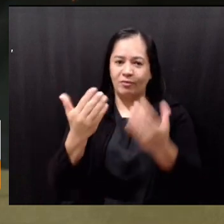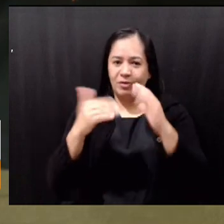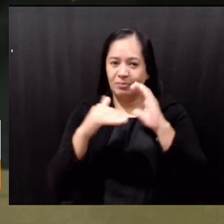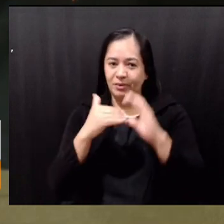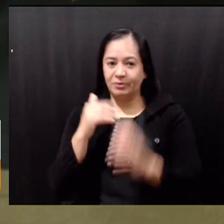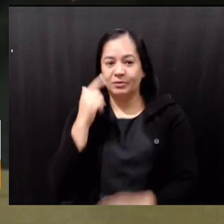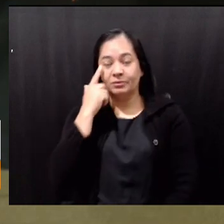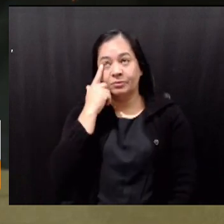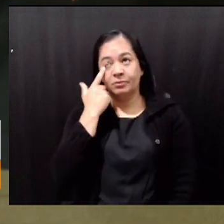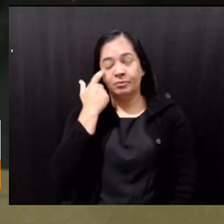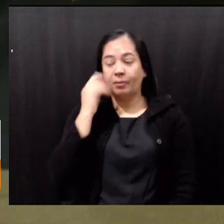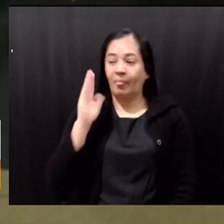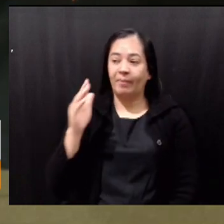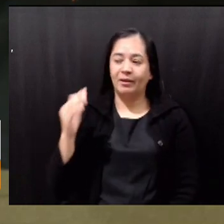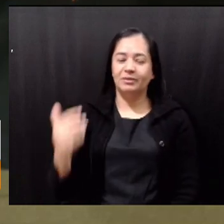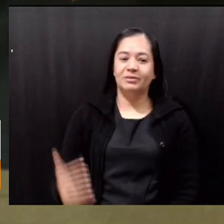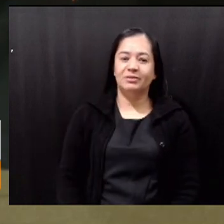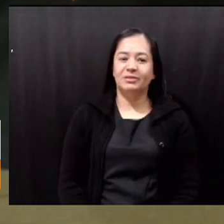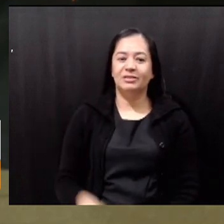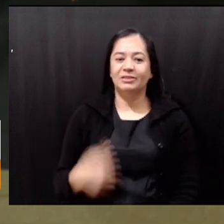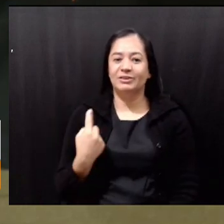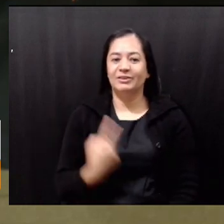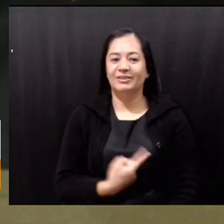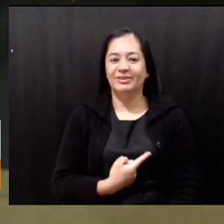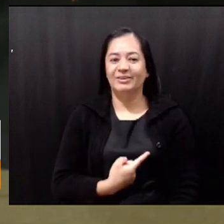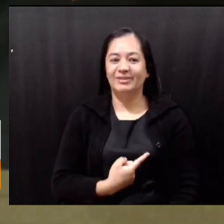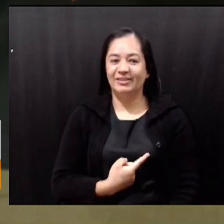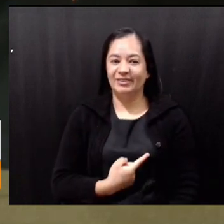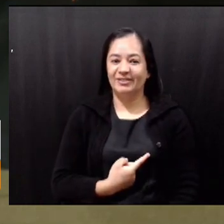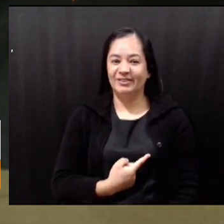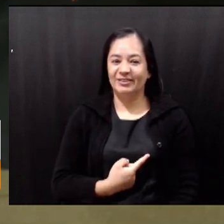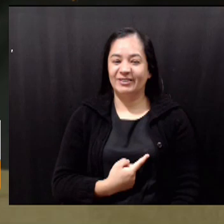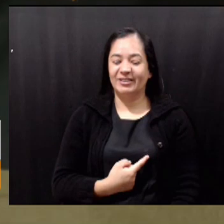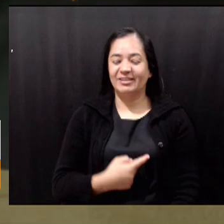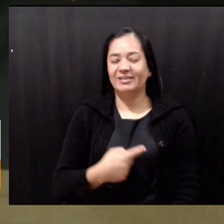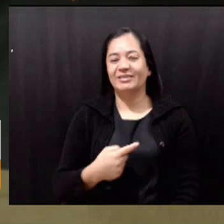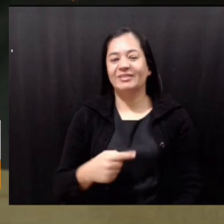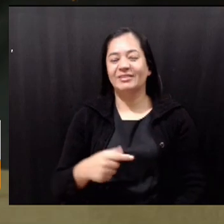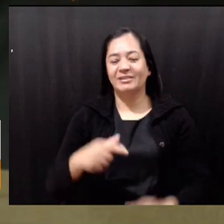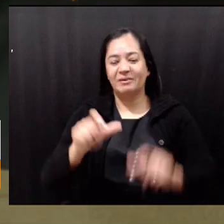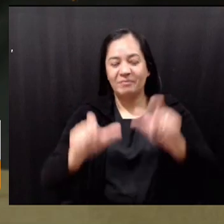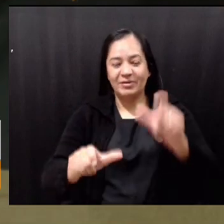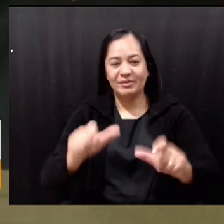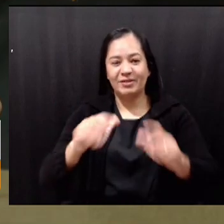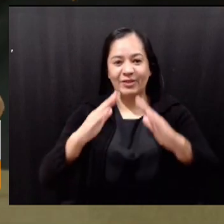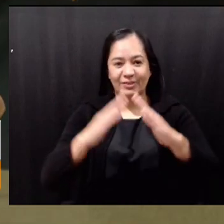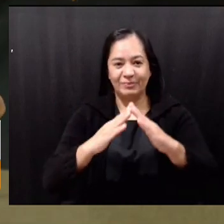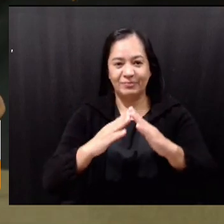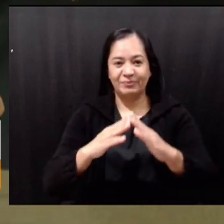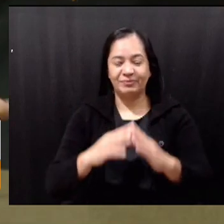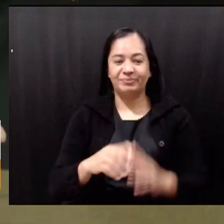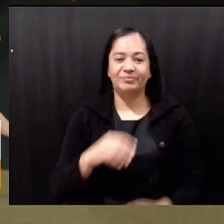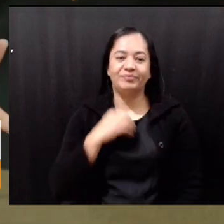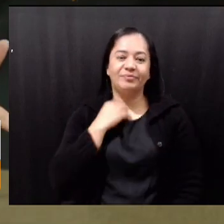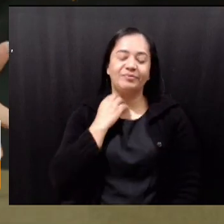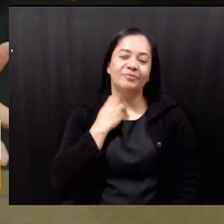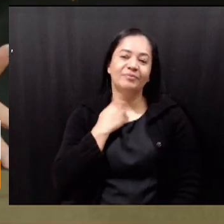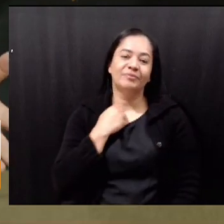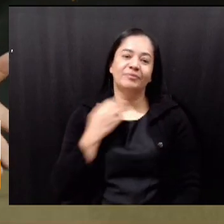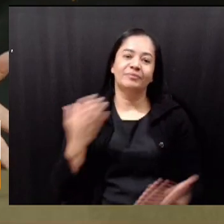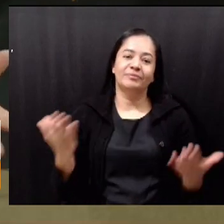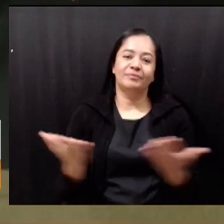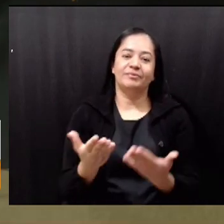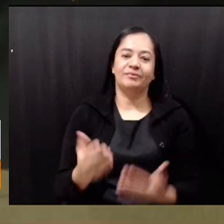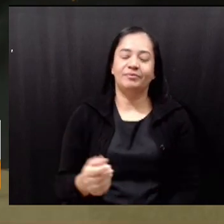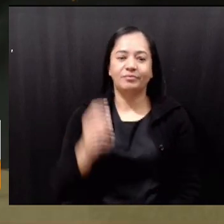aí dos nossos telespectadores e já já a gente atende a galera. Agora, o que a gente